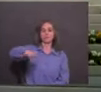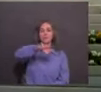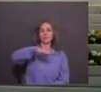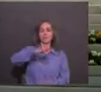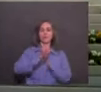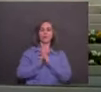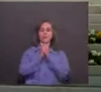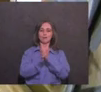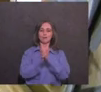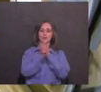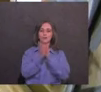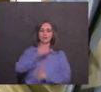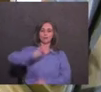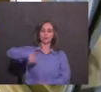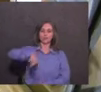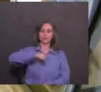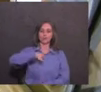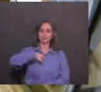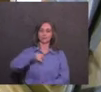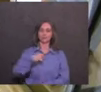Sacratissimi Rosarii,